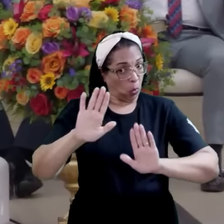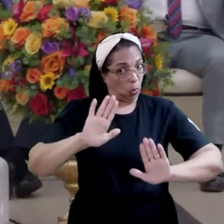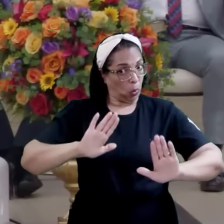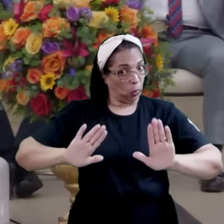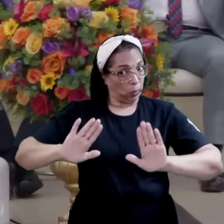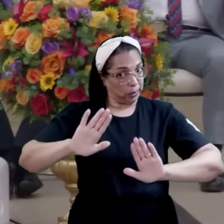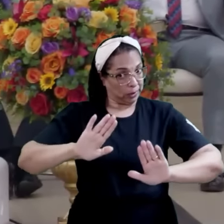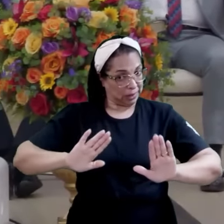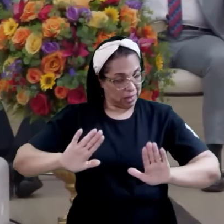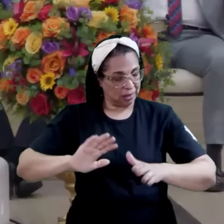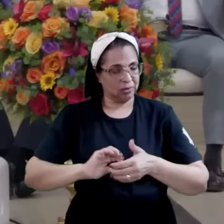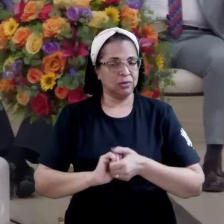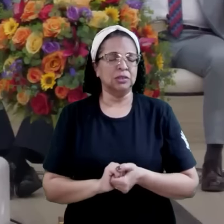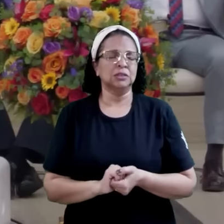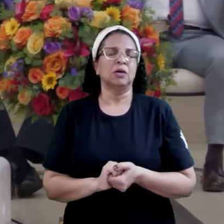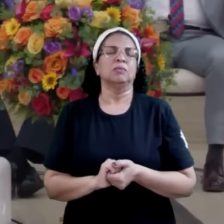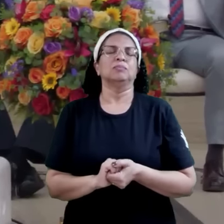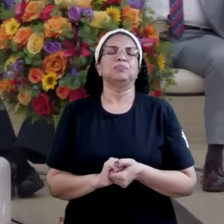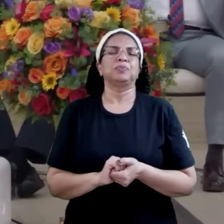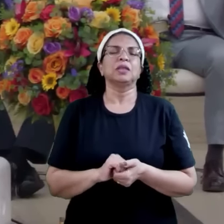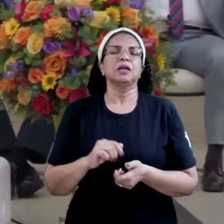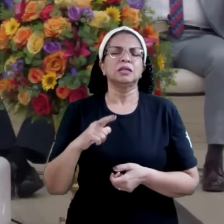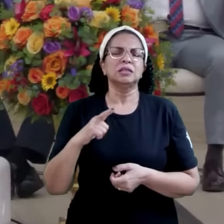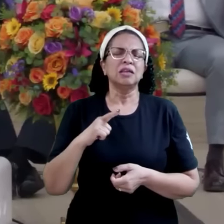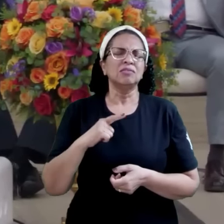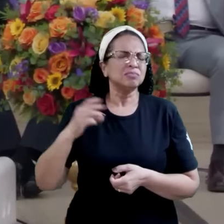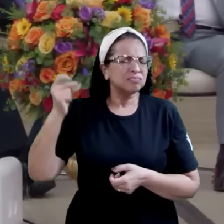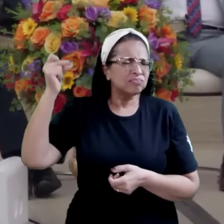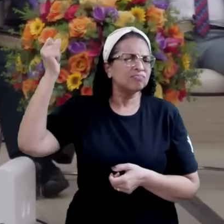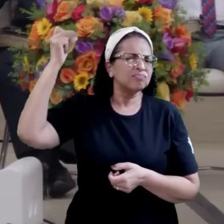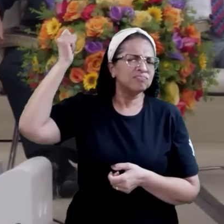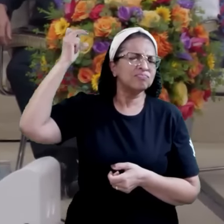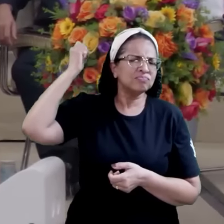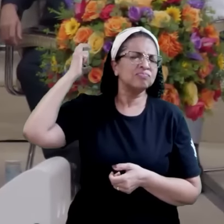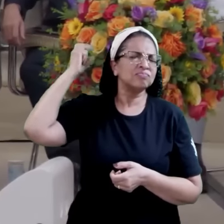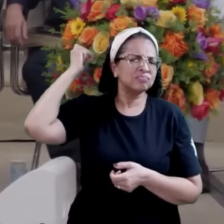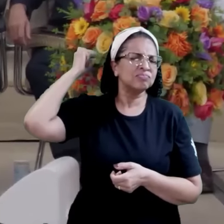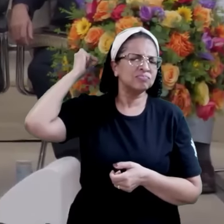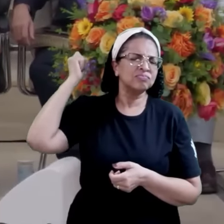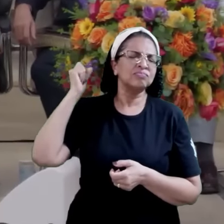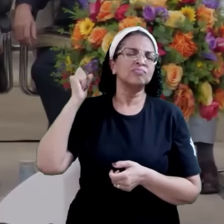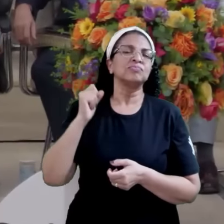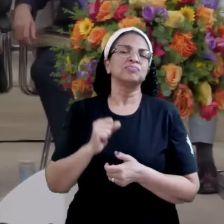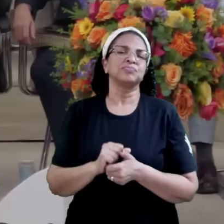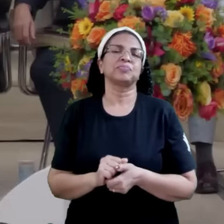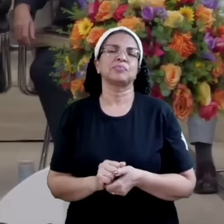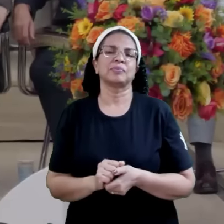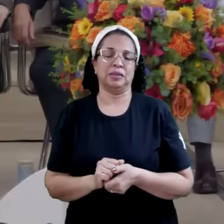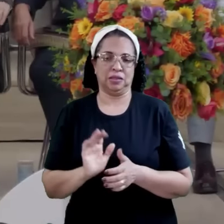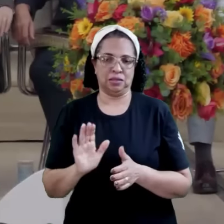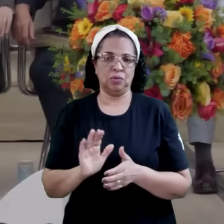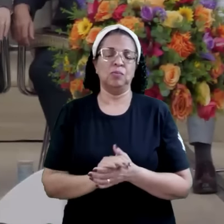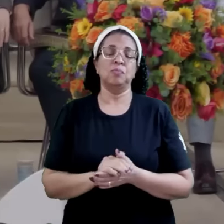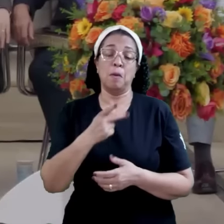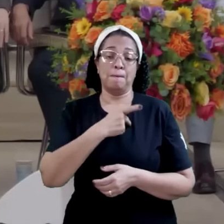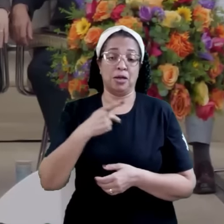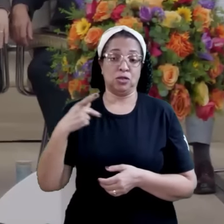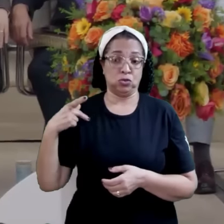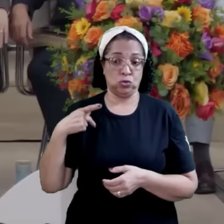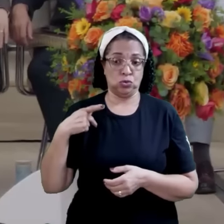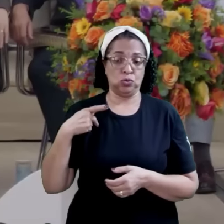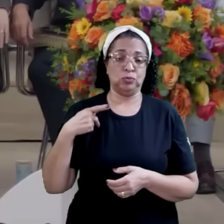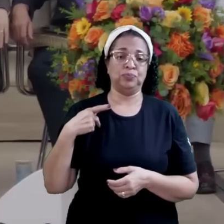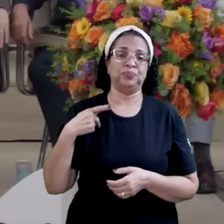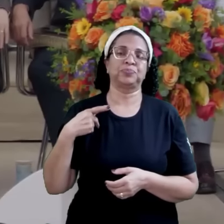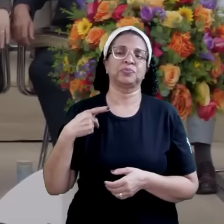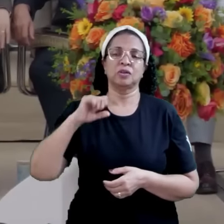Januário aqui numa escola bíblica e eu guardei aquilo comigo ele falou assim pode pegar homem tem homem melhor dizendo não sei se foi bem com